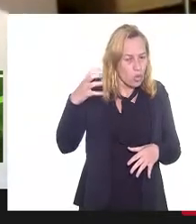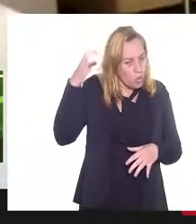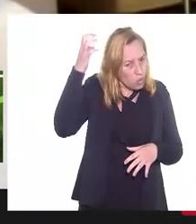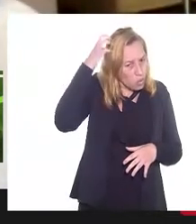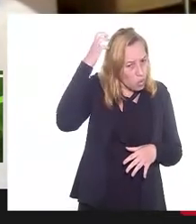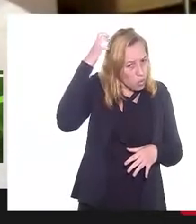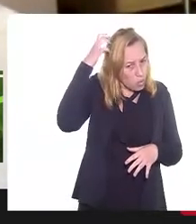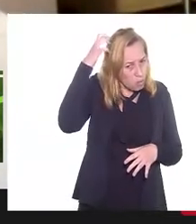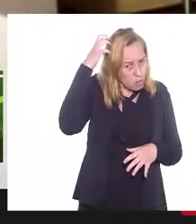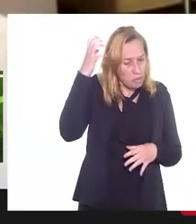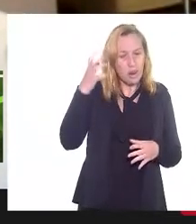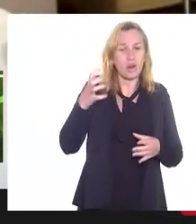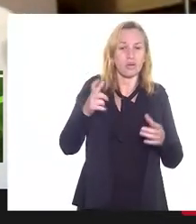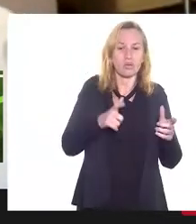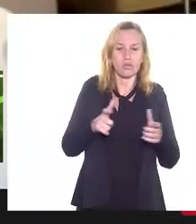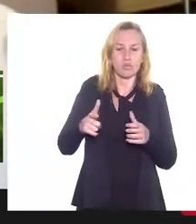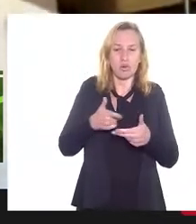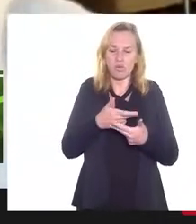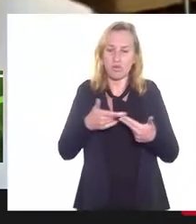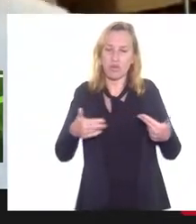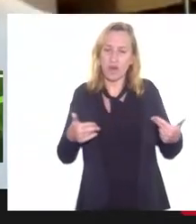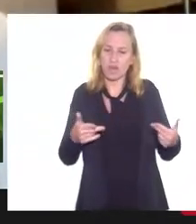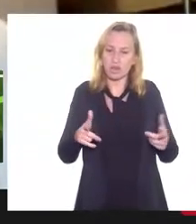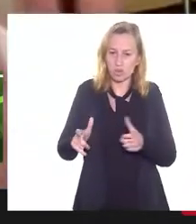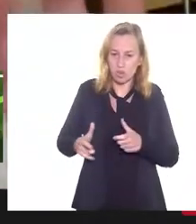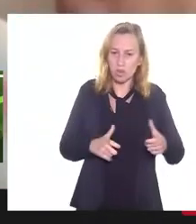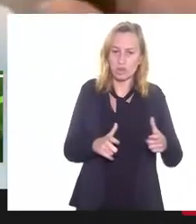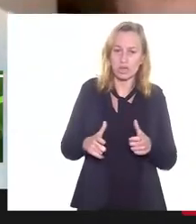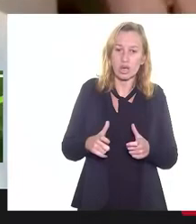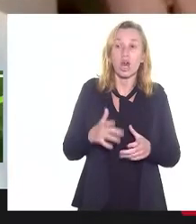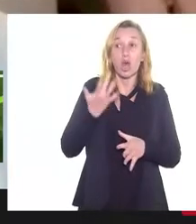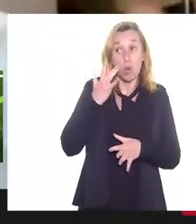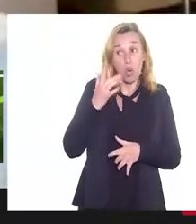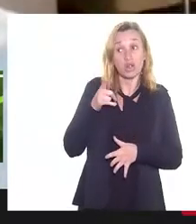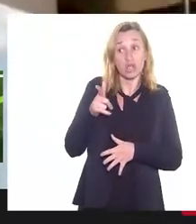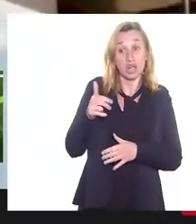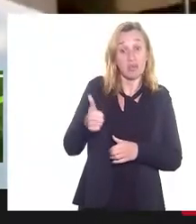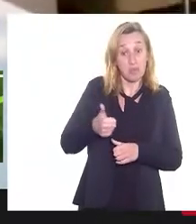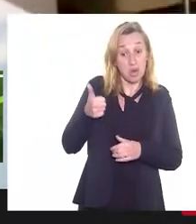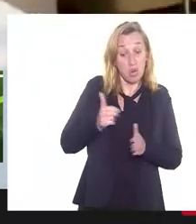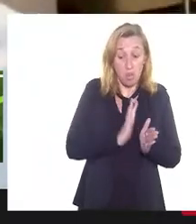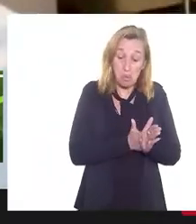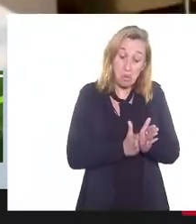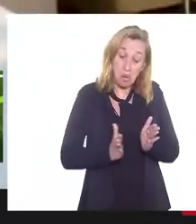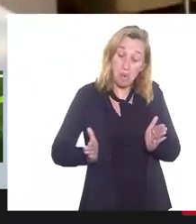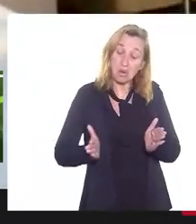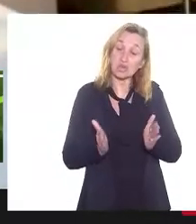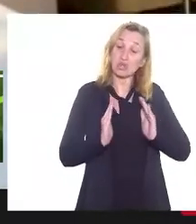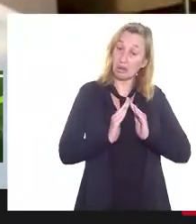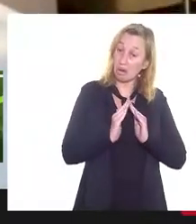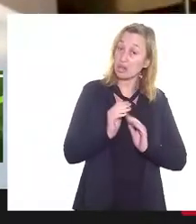por depredação, etc., eu acho que isso colocaria um pouco de ordem na casa,